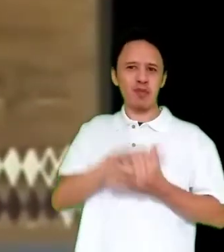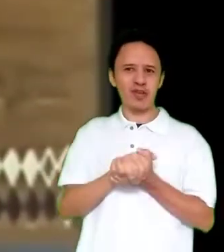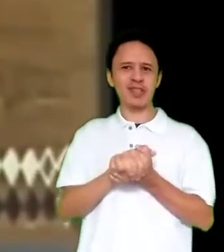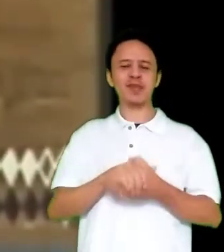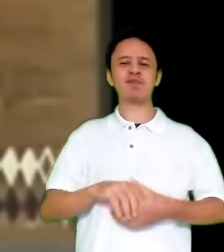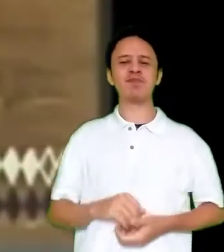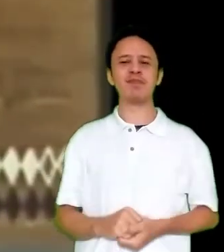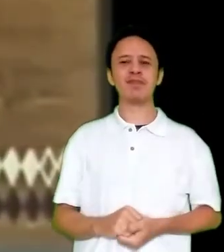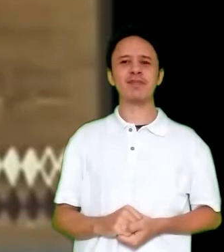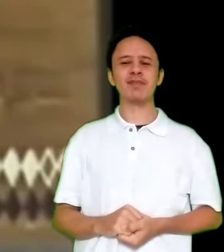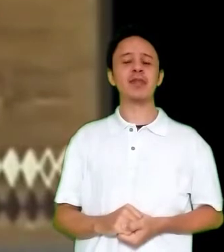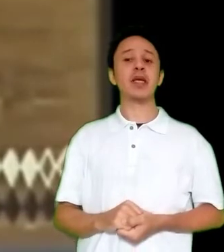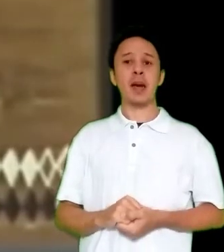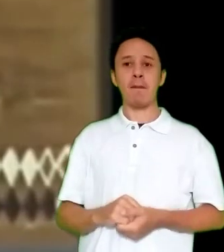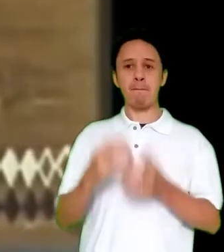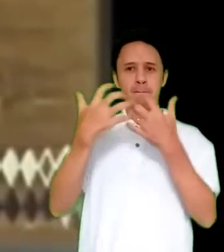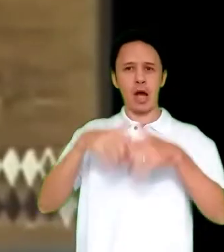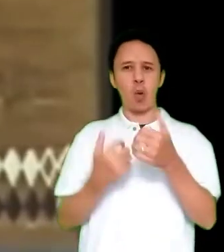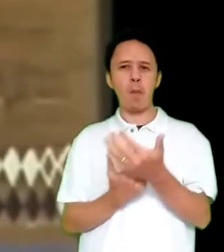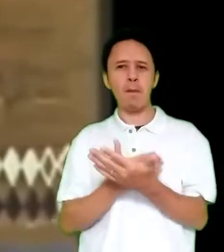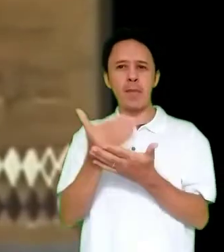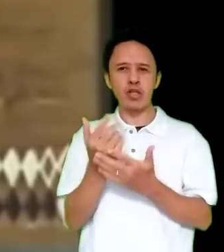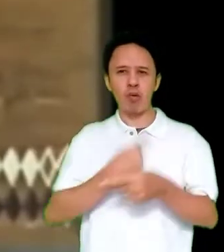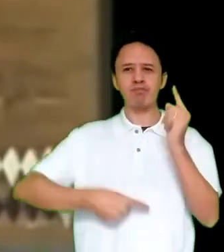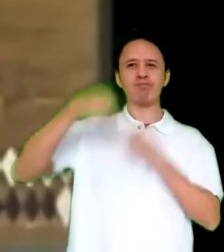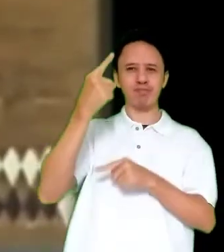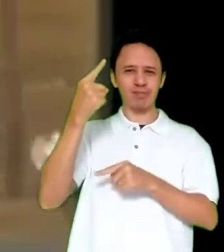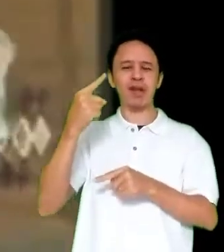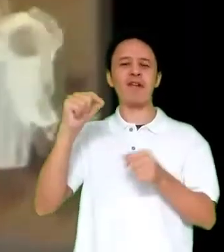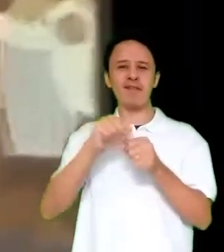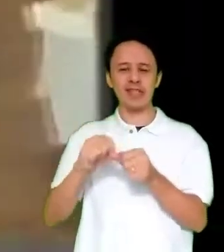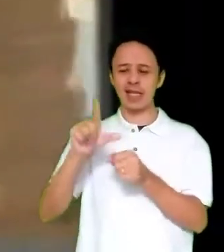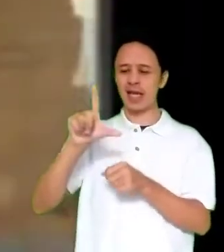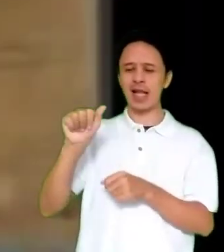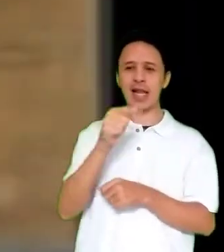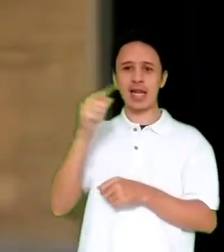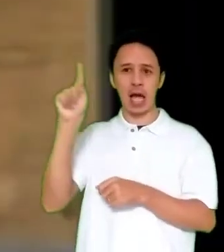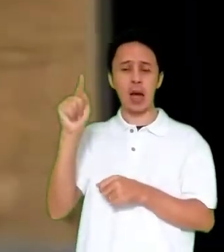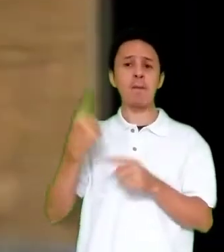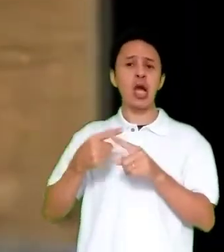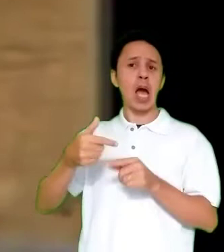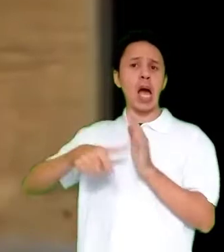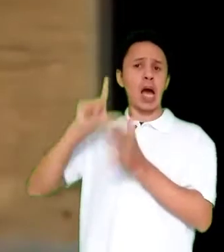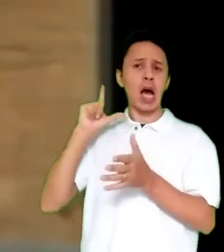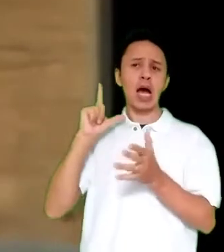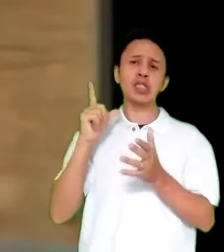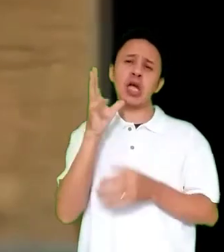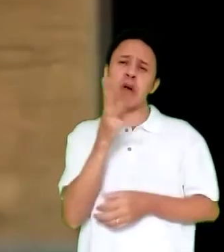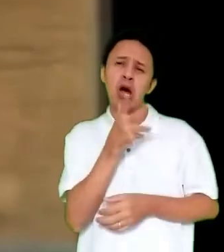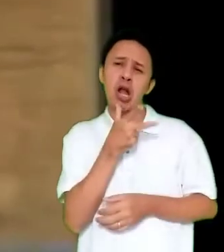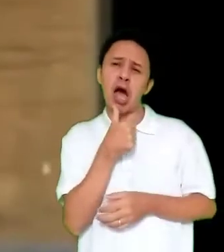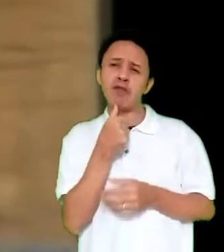máquina primitiva de fiar difusos múltiplos. Essa máquina iniciou a revolução na manufatura da lã. A fiação era até então um